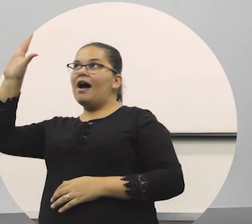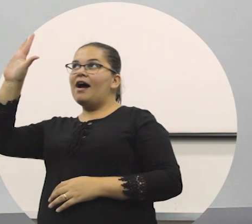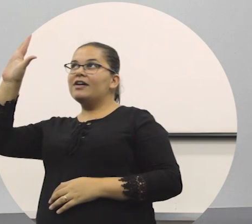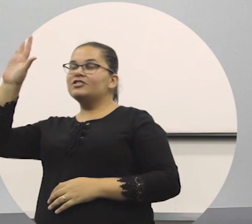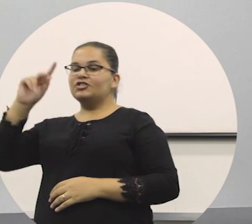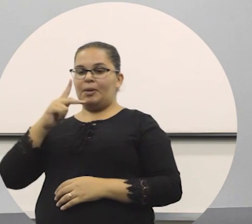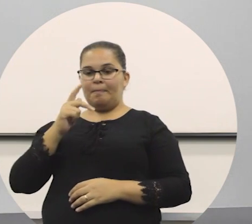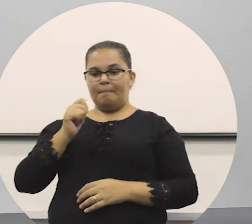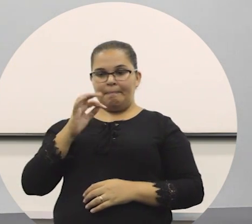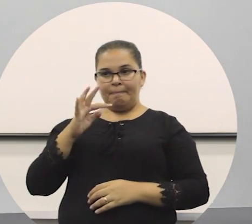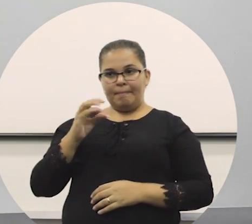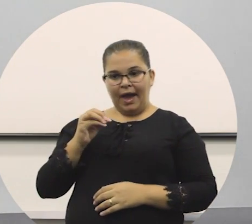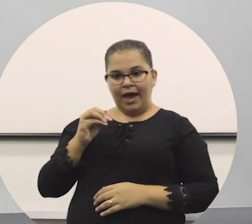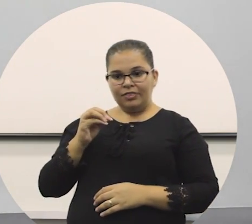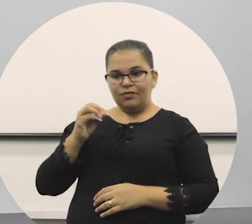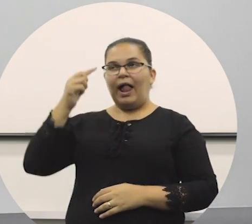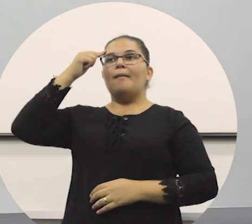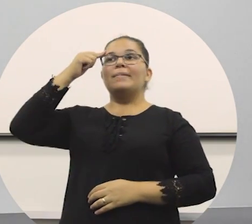Não ativa isso daqui.